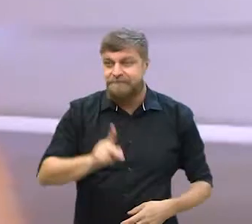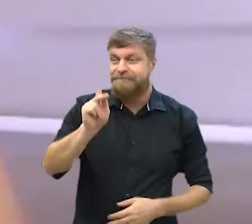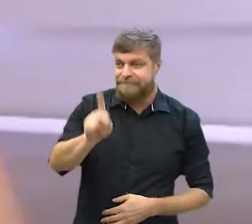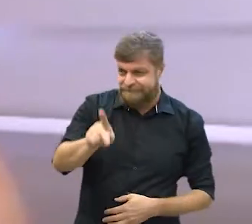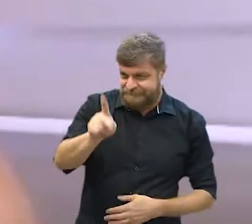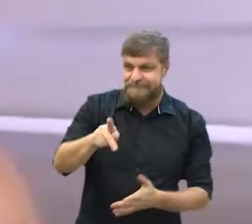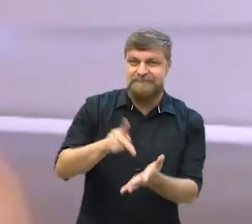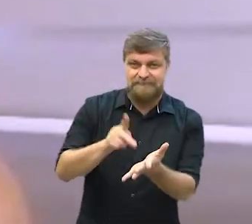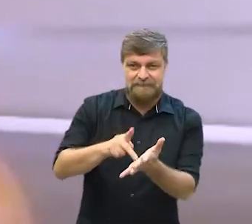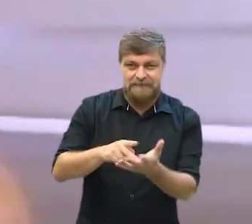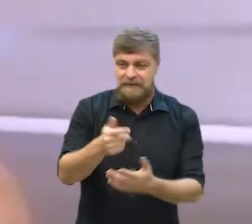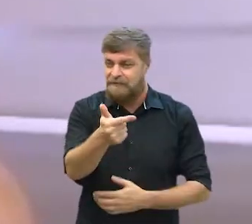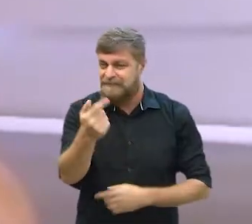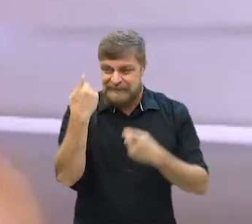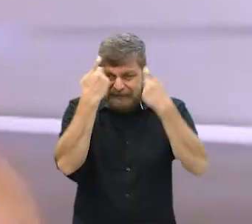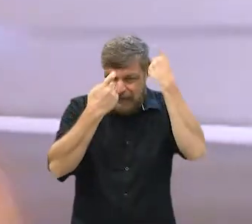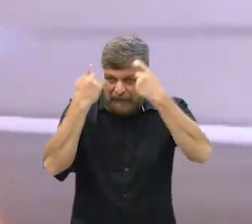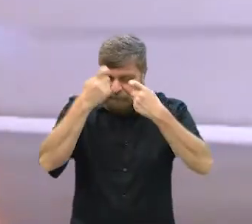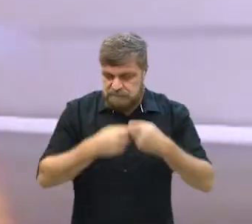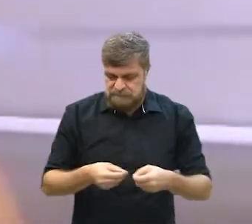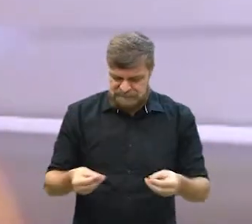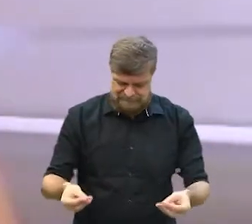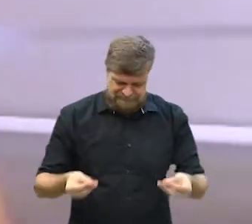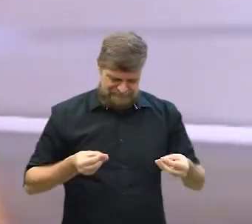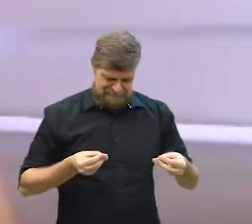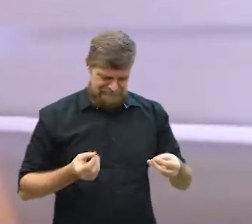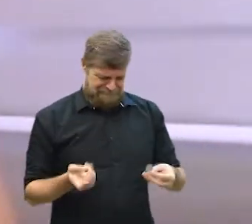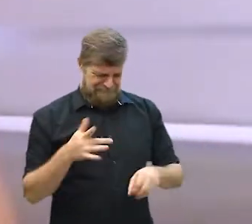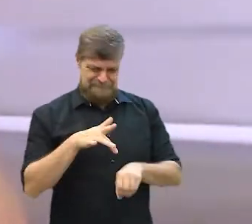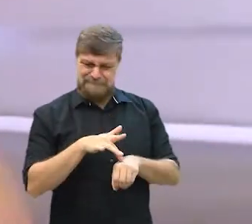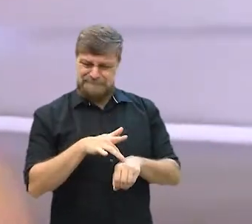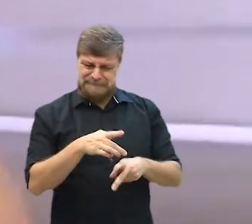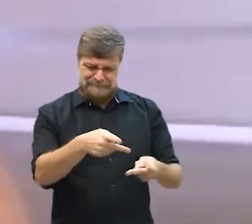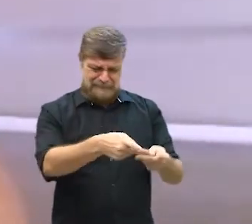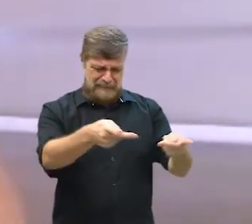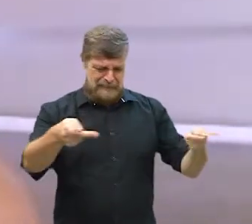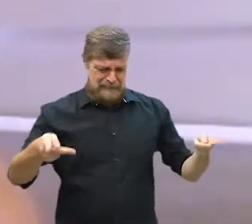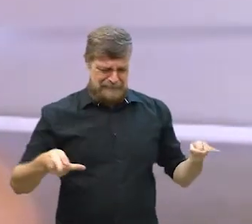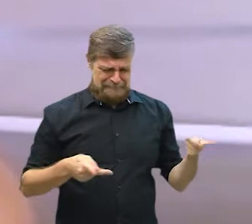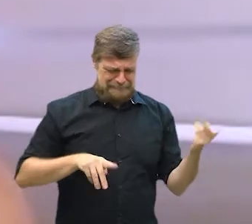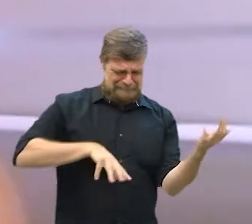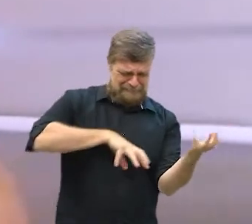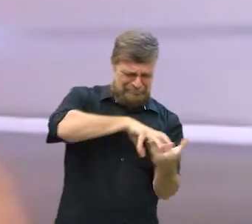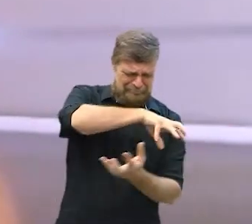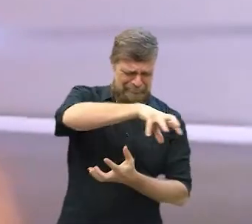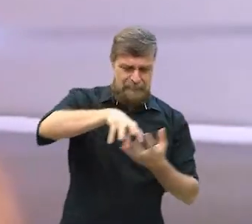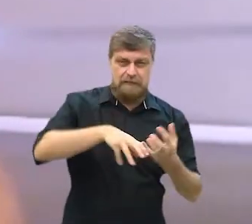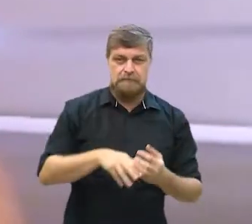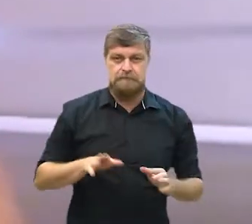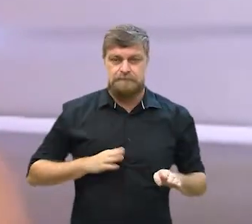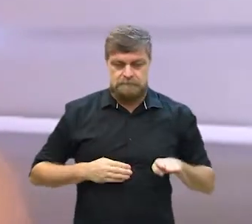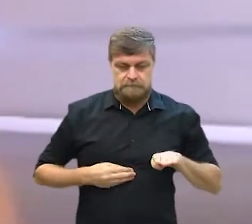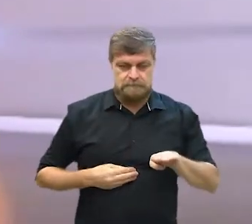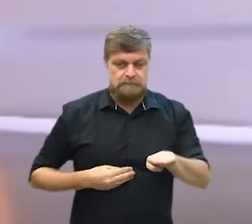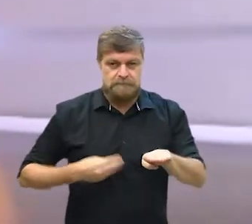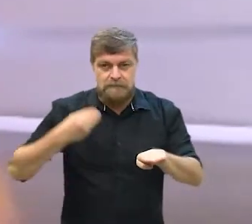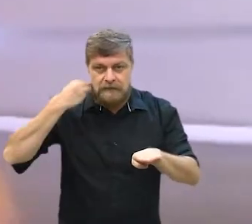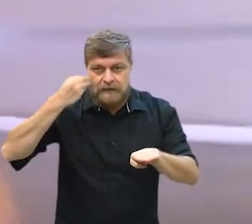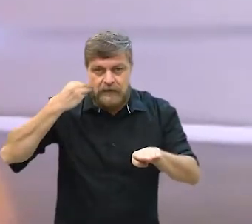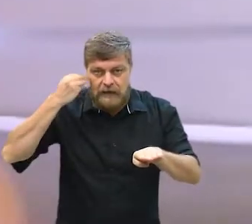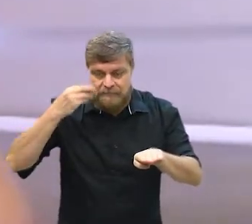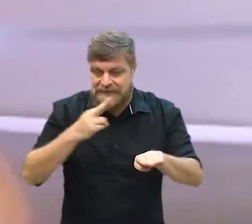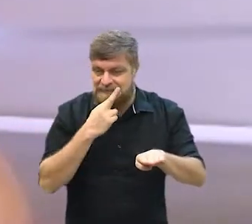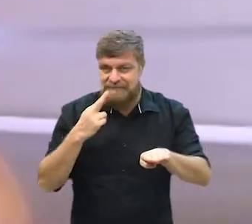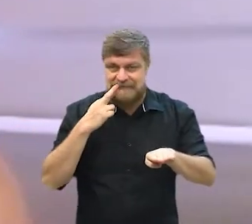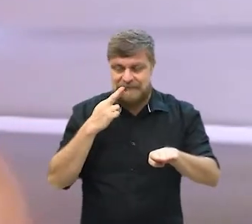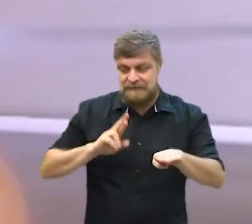Isso realmente acontecia, não havia preocupação com a apresentação. Então, o delivery trouxe o seguinte: se as pessoas não podem ter experiência